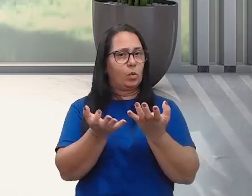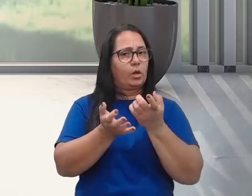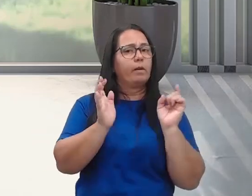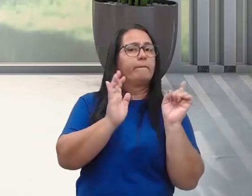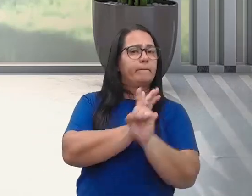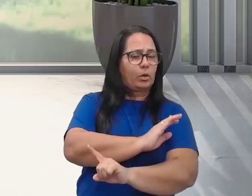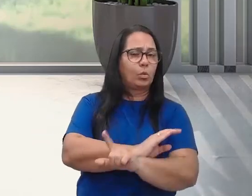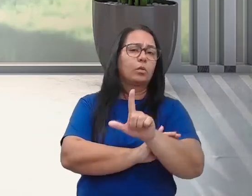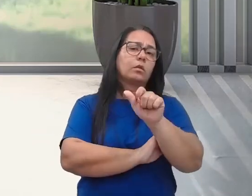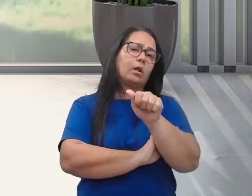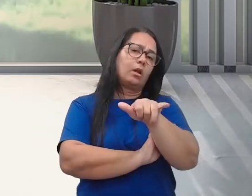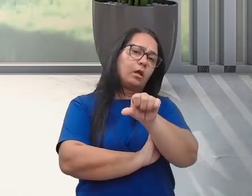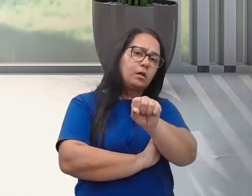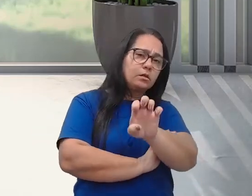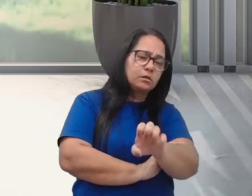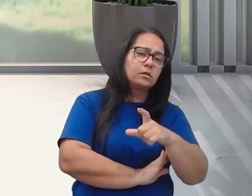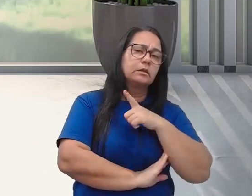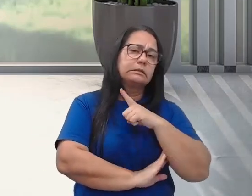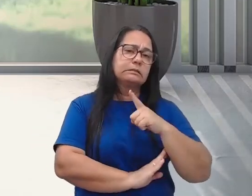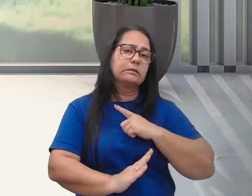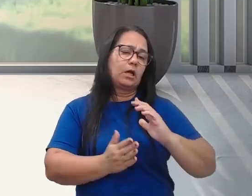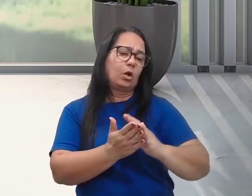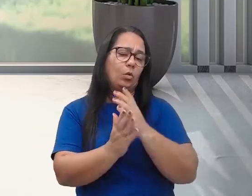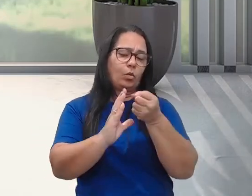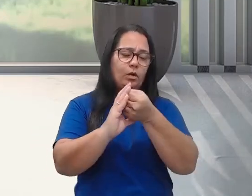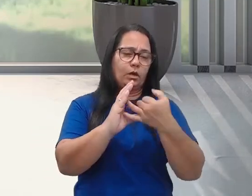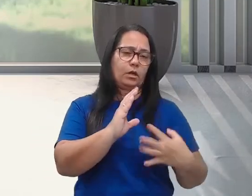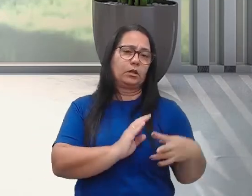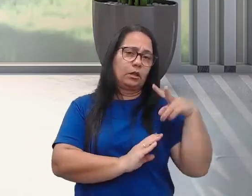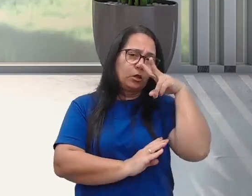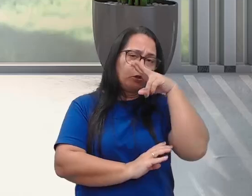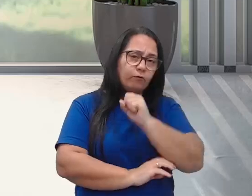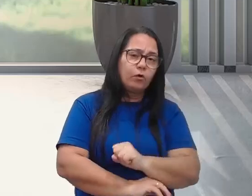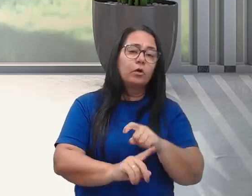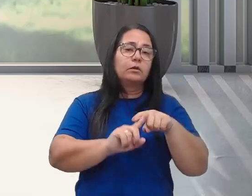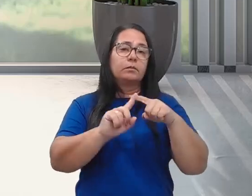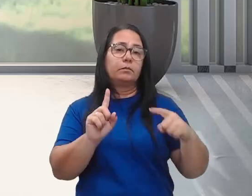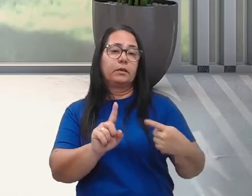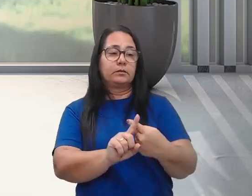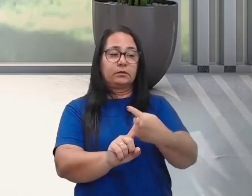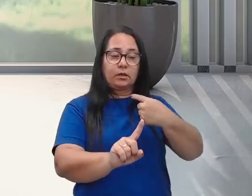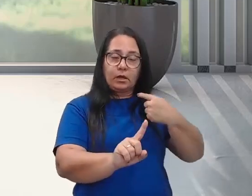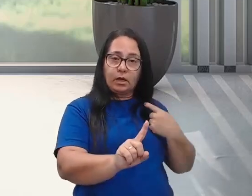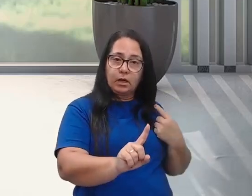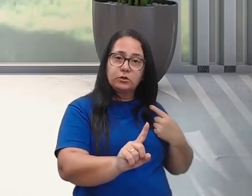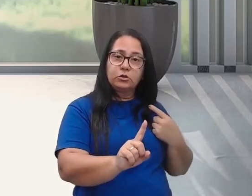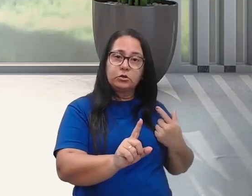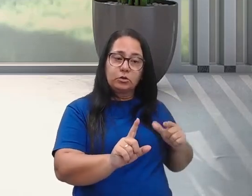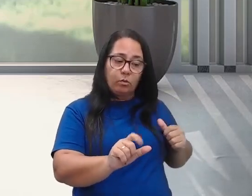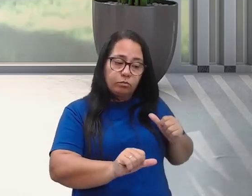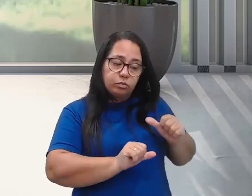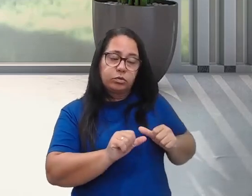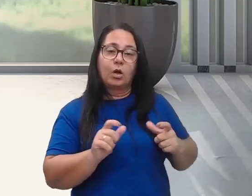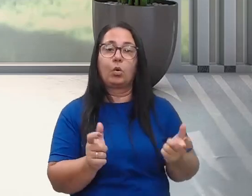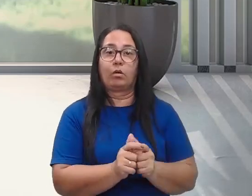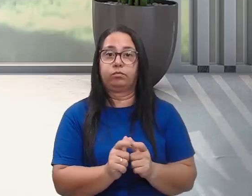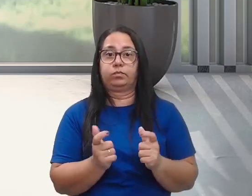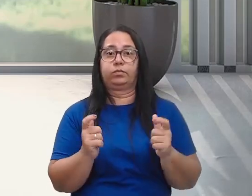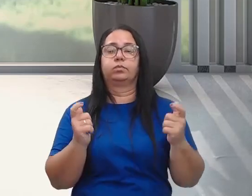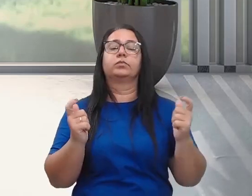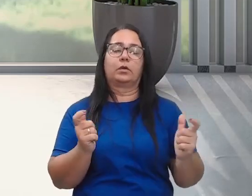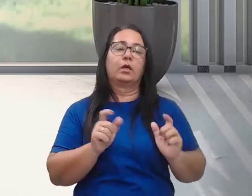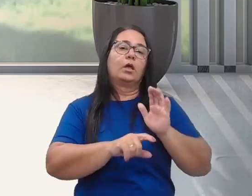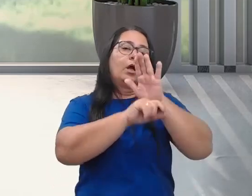existe alguma característica muito forte, mas que foi mais enaltecida durante esse processo de pandemia, que ajudou